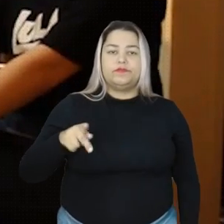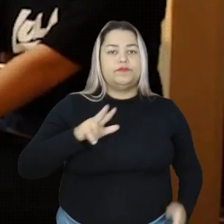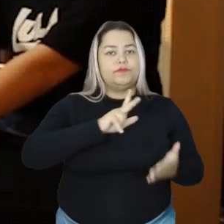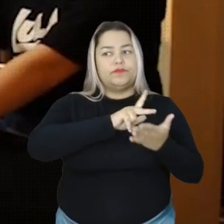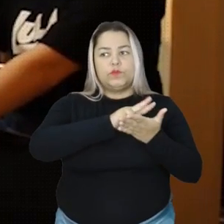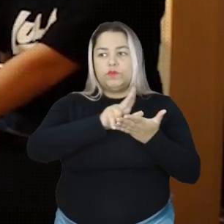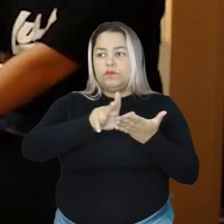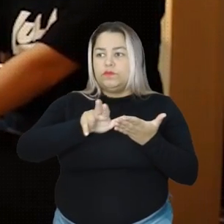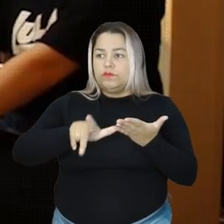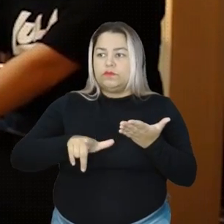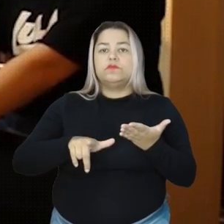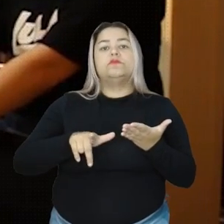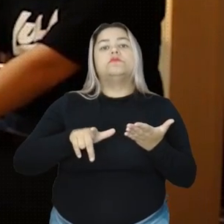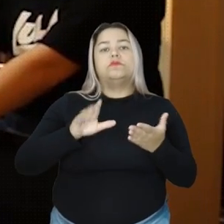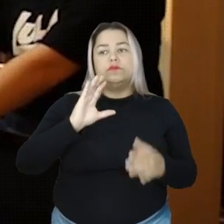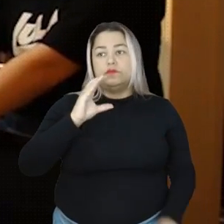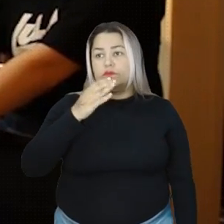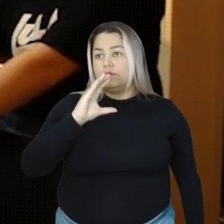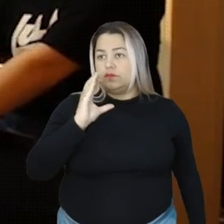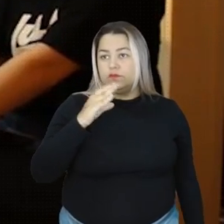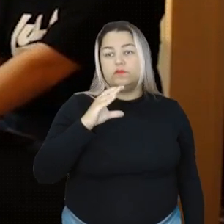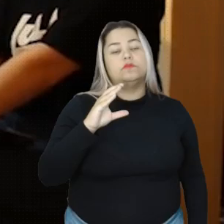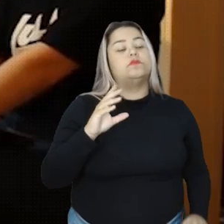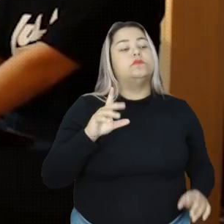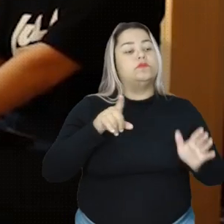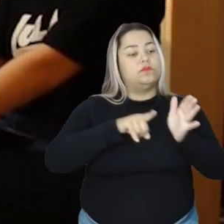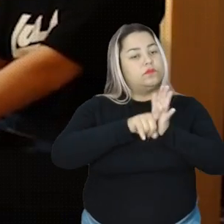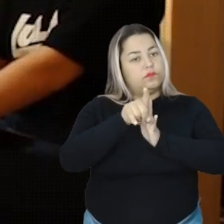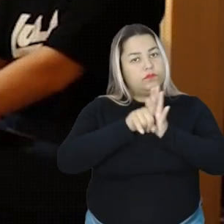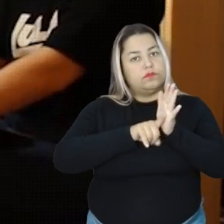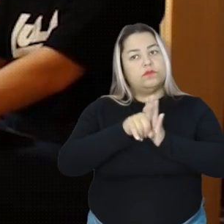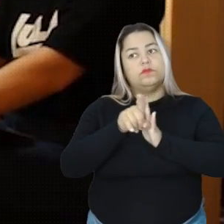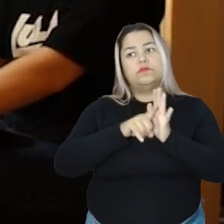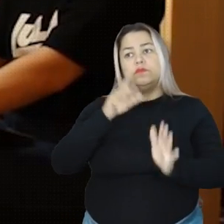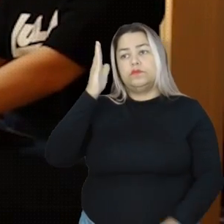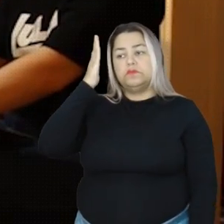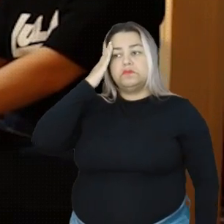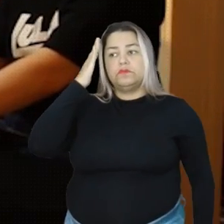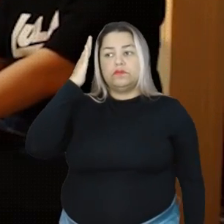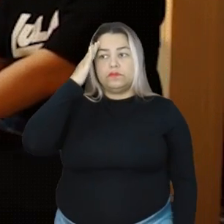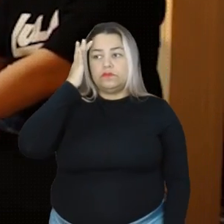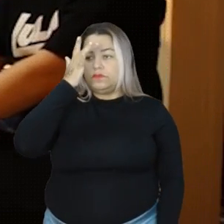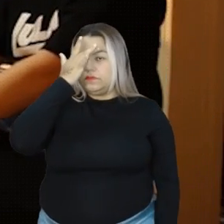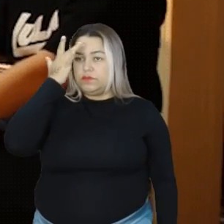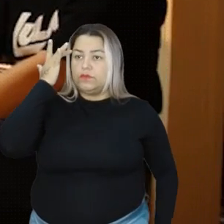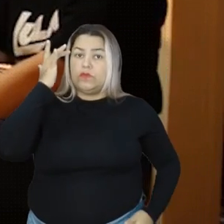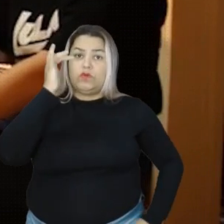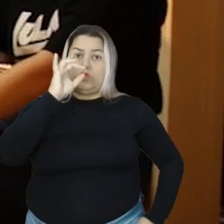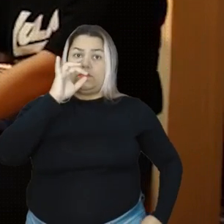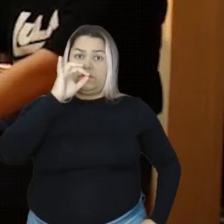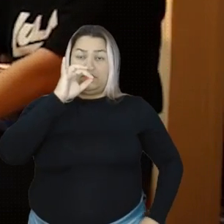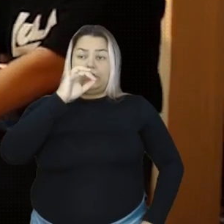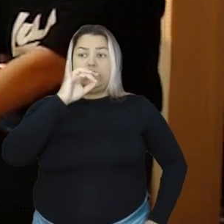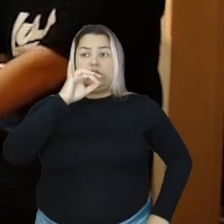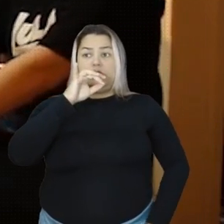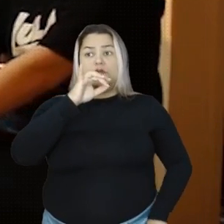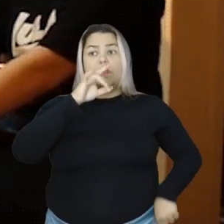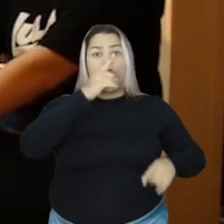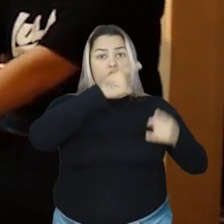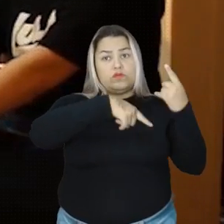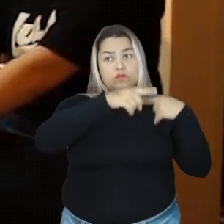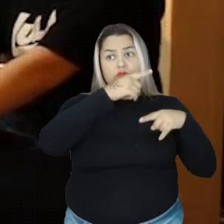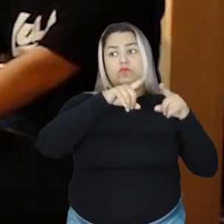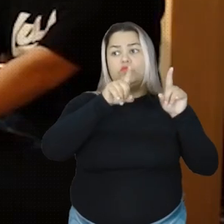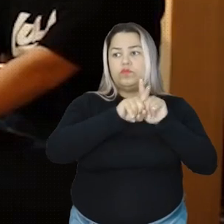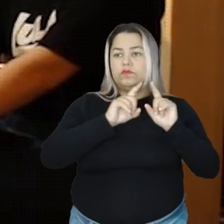né, todas as ciências, né, todos os especialistas, né, fazem parte da construção de uma proposta. Mas o